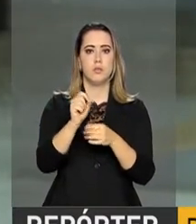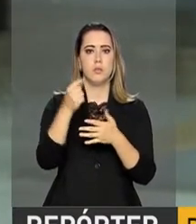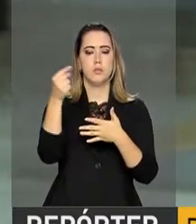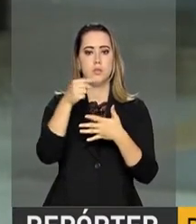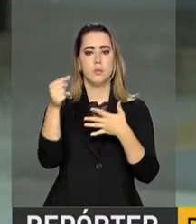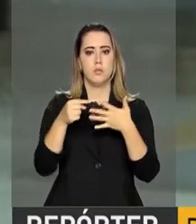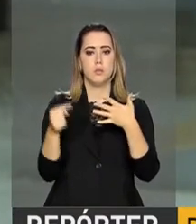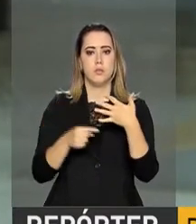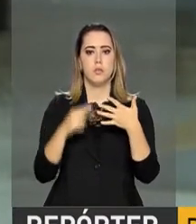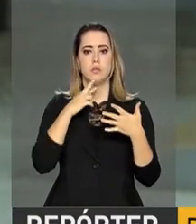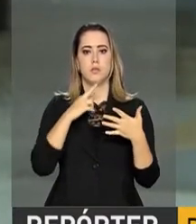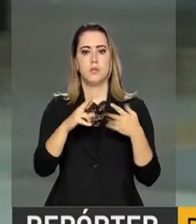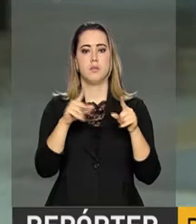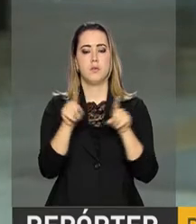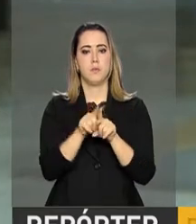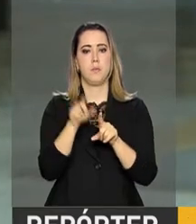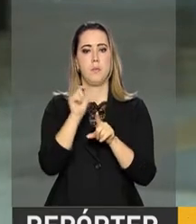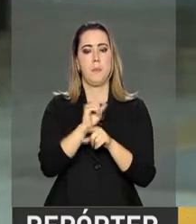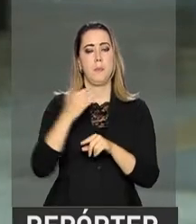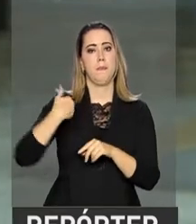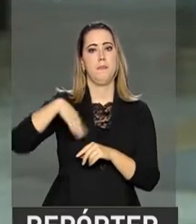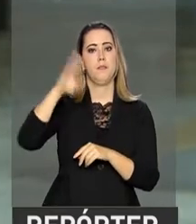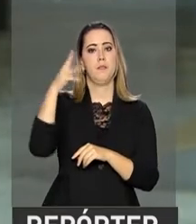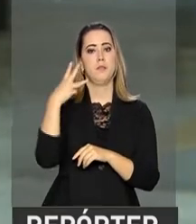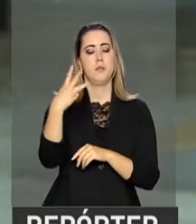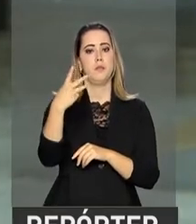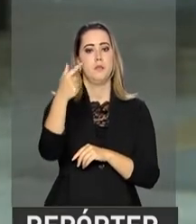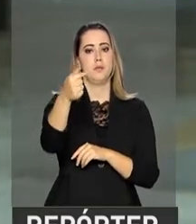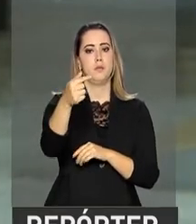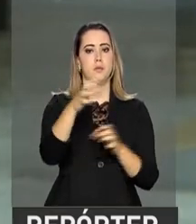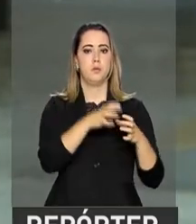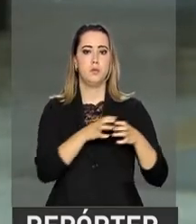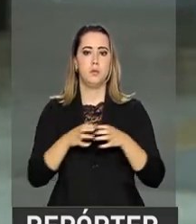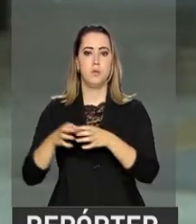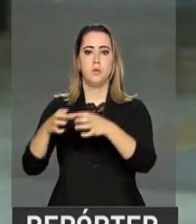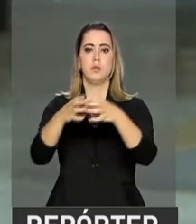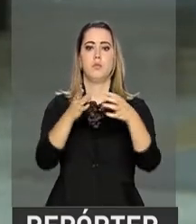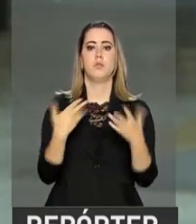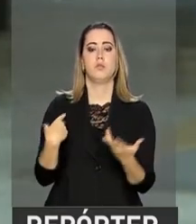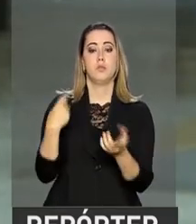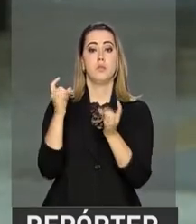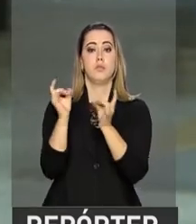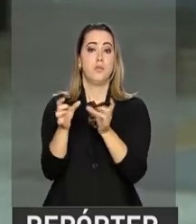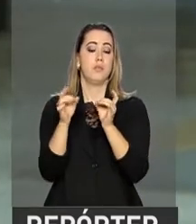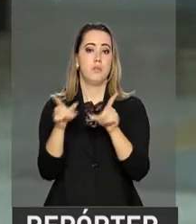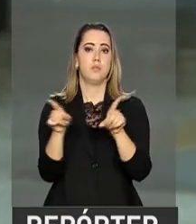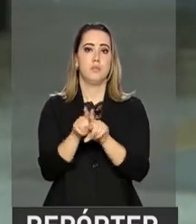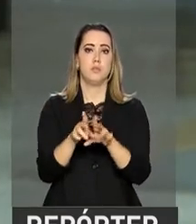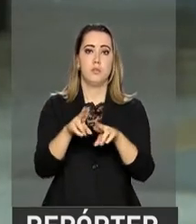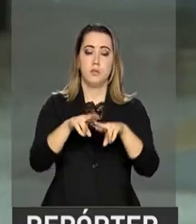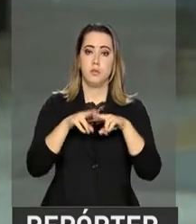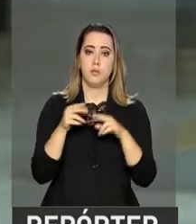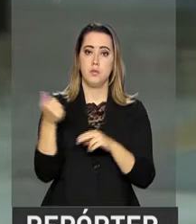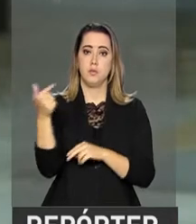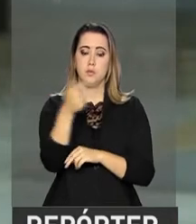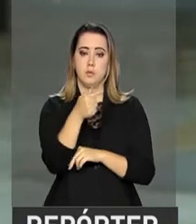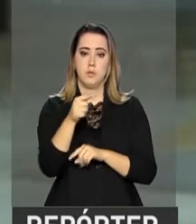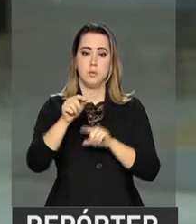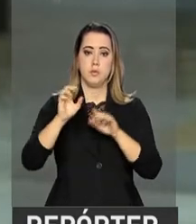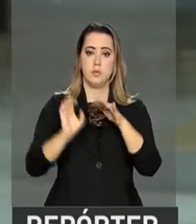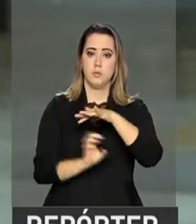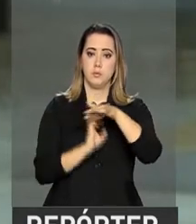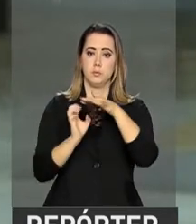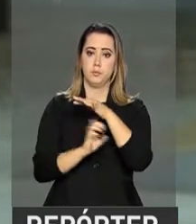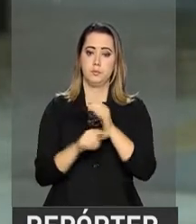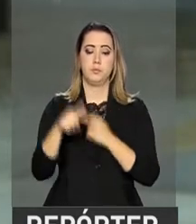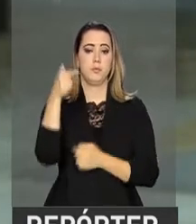seguintes resultados. Mais de 37 blocos foram arrematados por 17 empresas, sendo